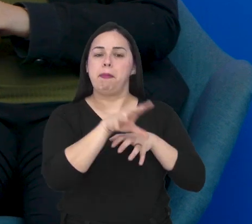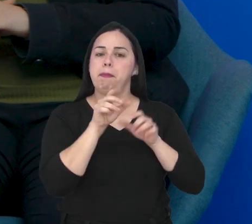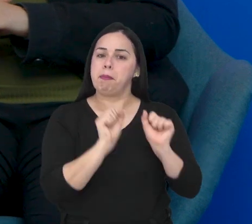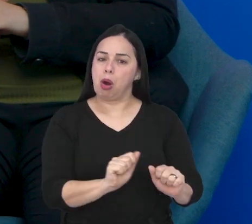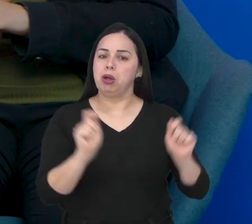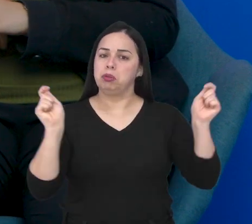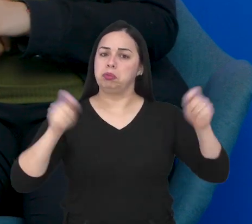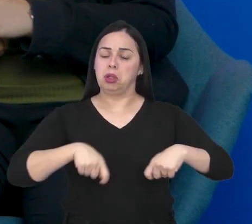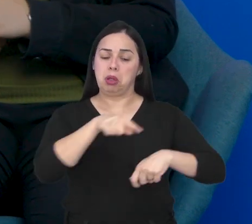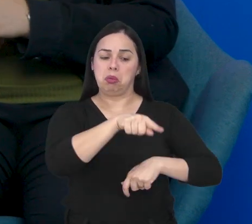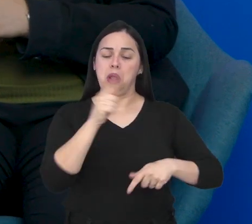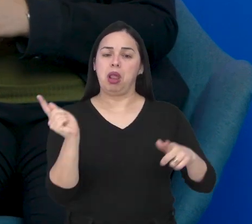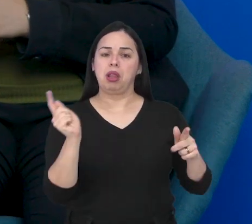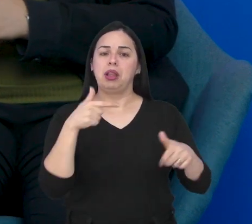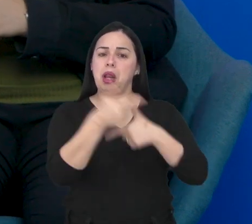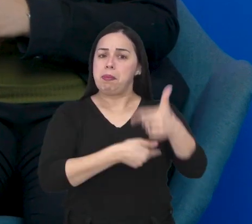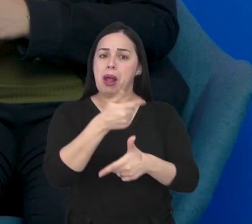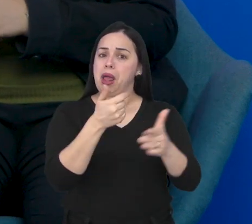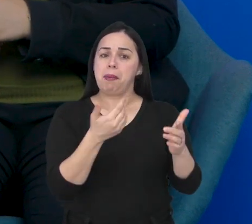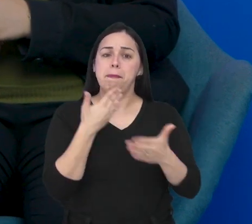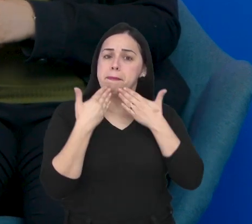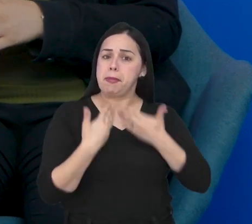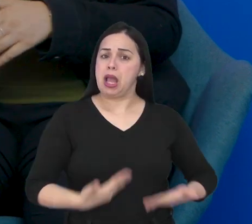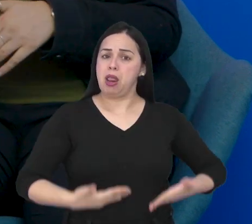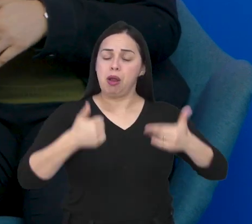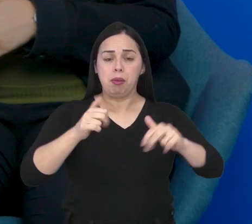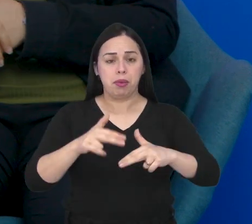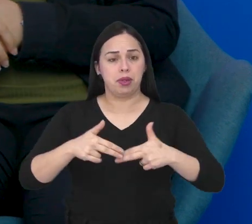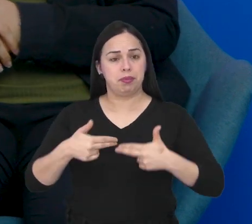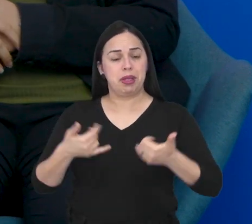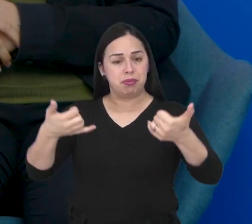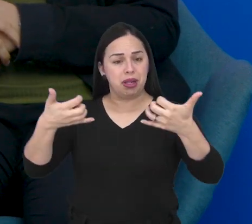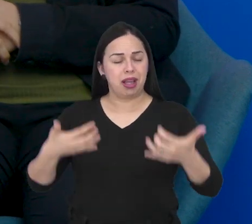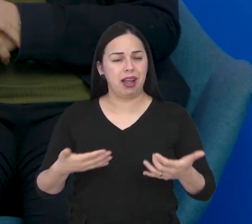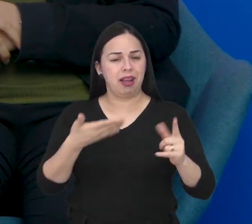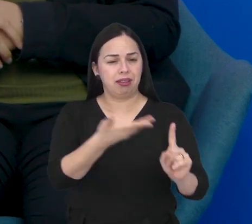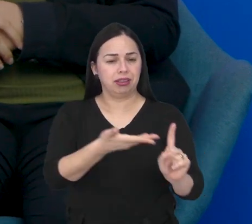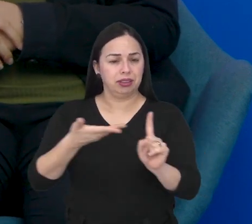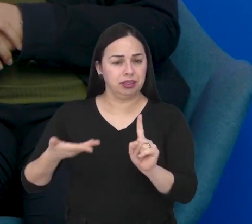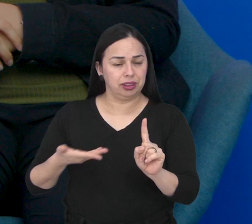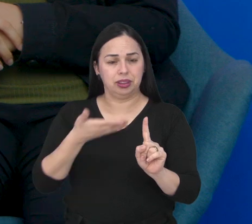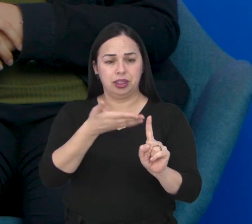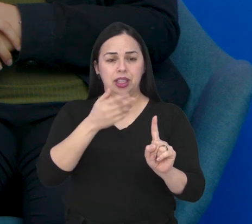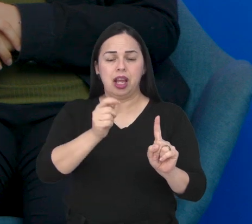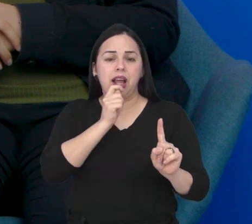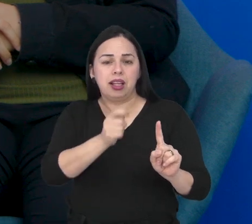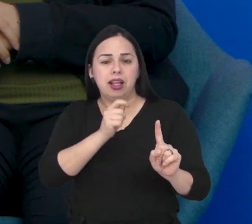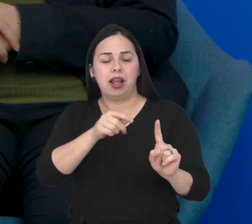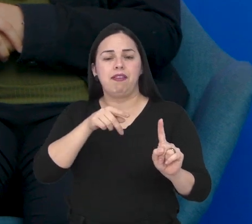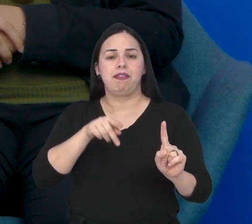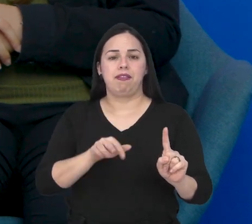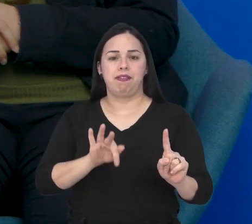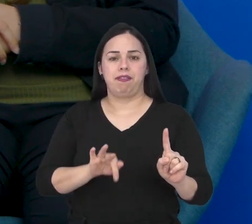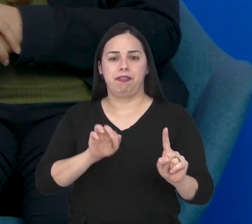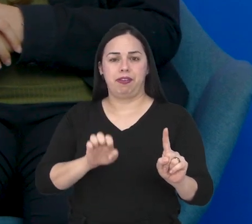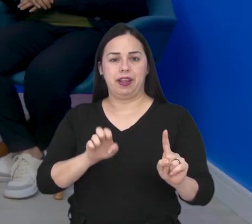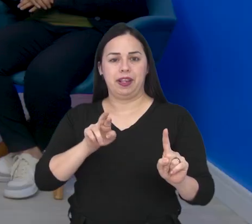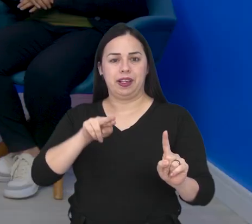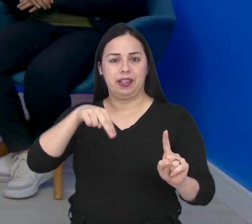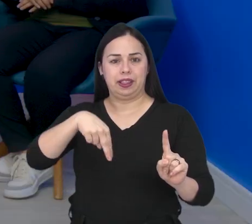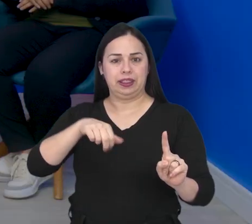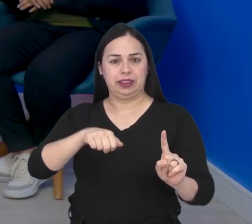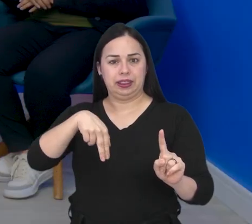trabalhador pode resultar até mesmo em mais produtividade, não é isso, Marina? E para a gente falar mais sobre isso, a gente recebe aqui no estúdio a Fernanda Fauler, que